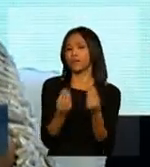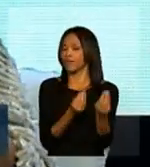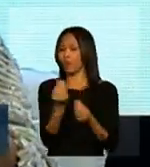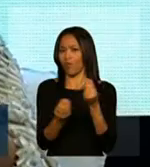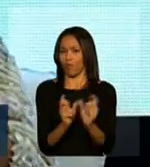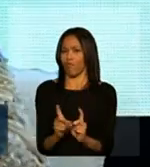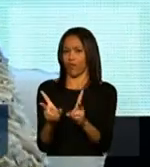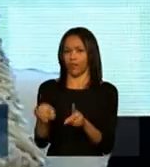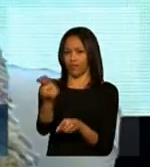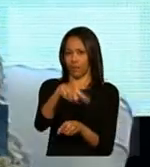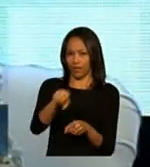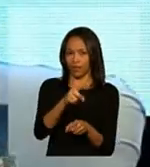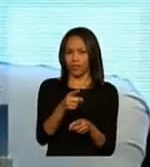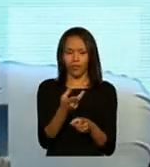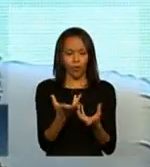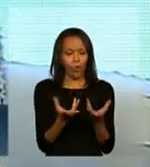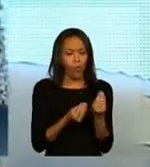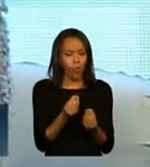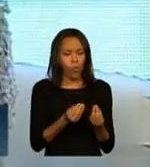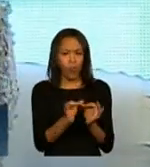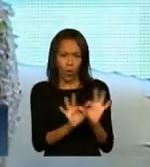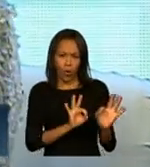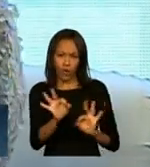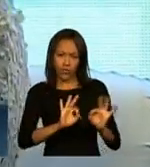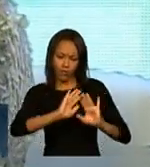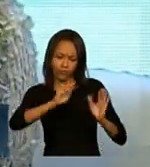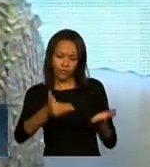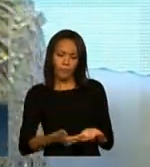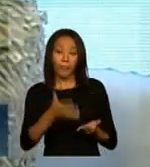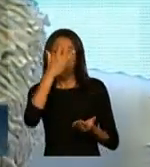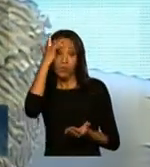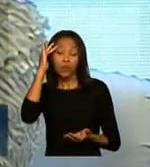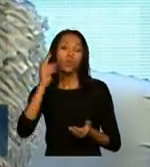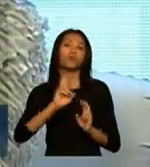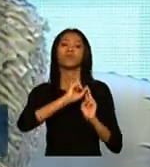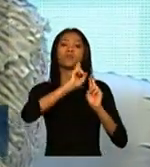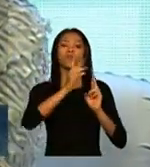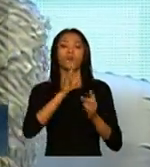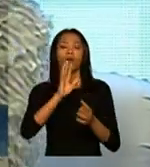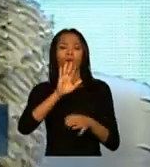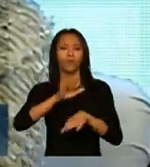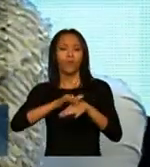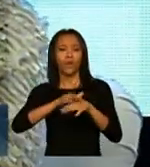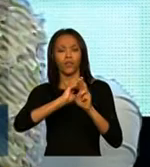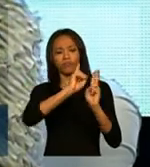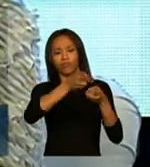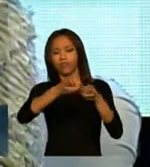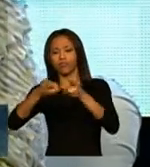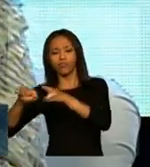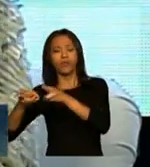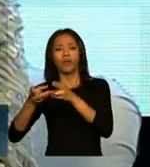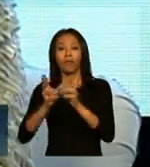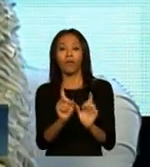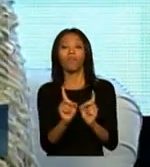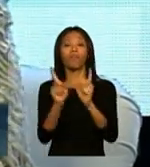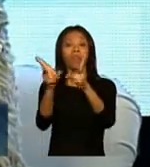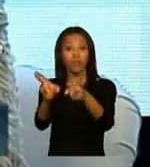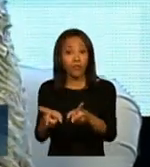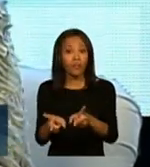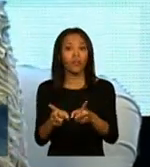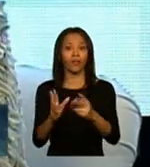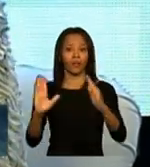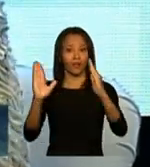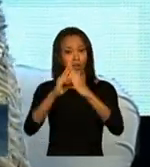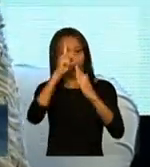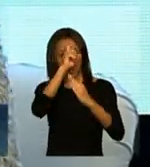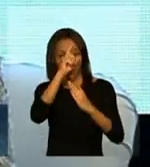esse produto? Como, qual é o tipo de produto que esses doentes precisam? É diferente do das crianças? Né? Então, nós precisamos olhar para a